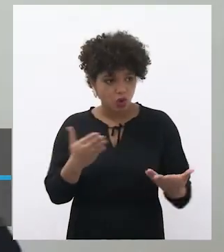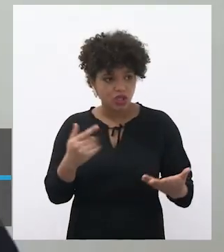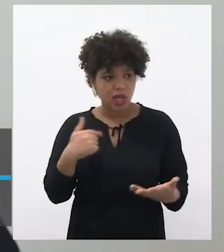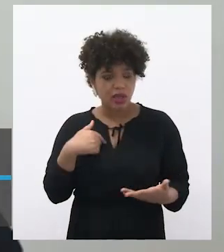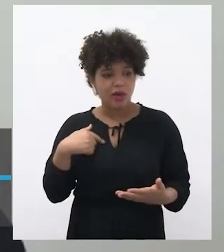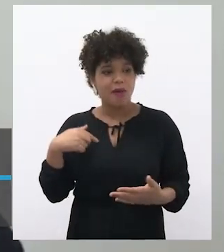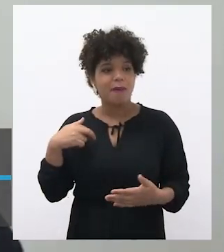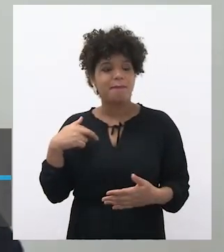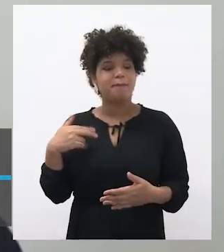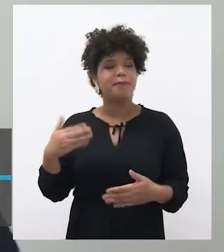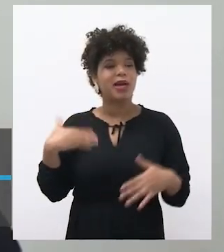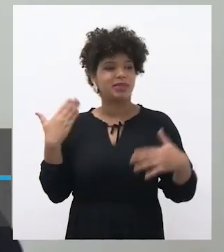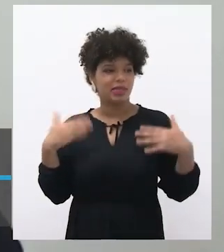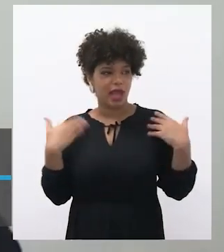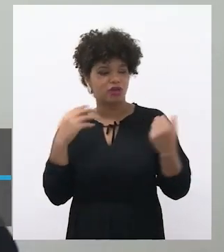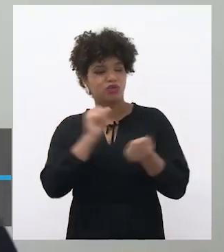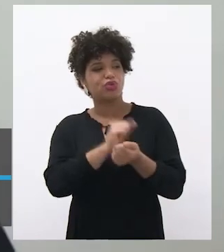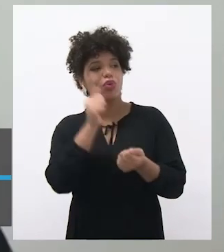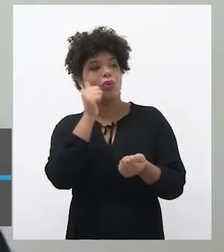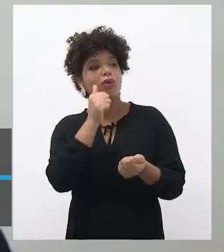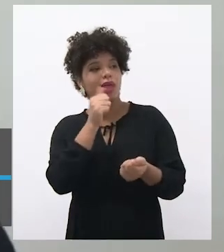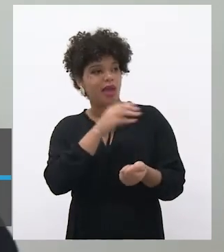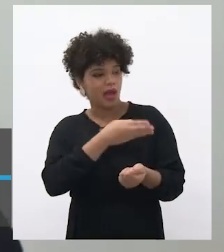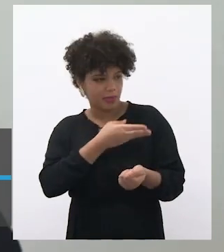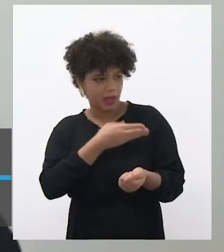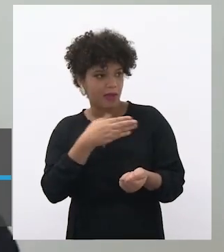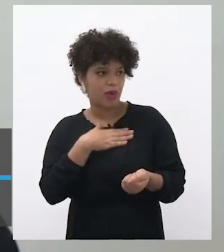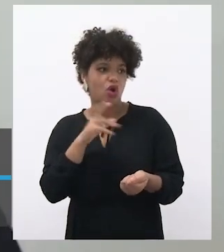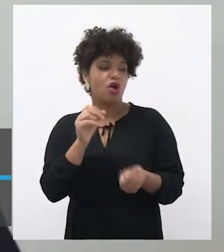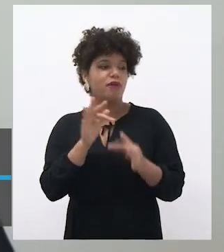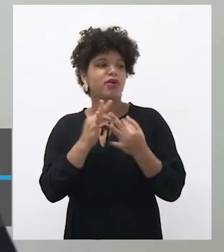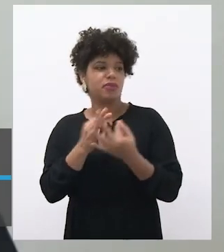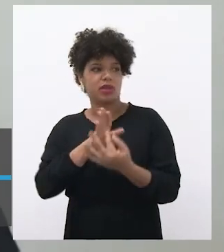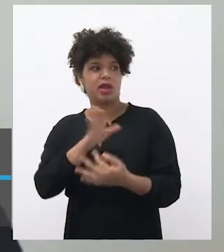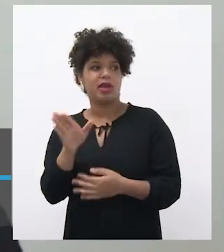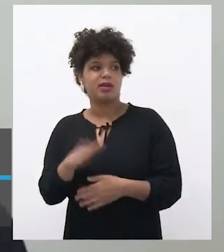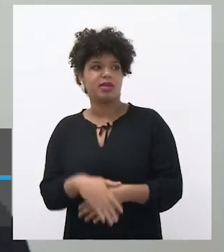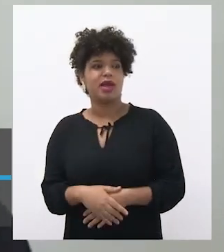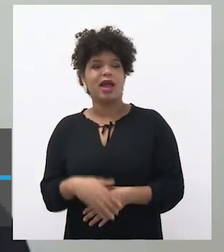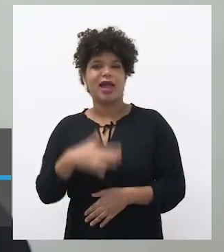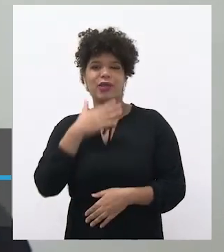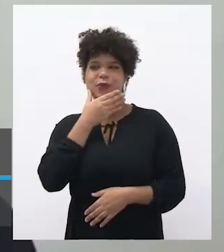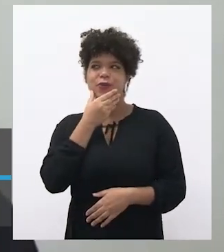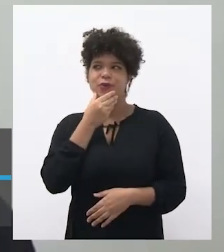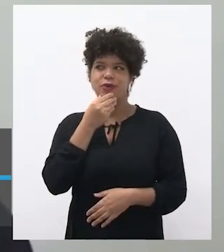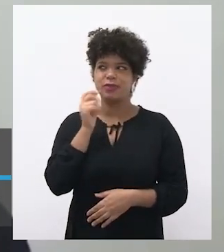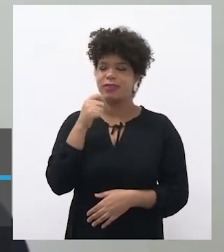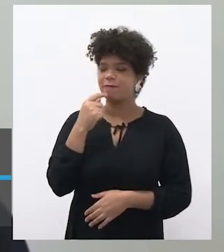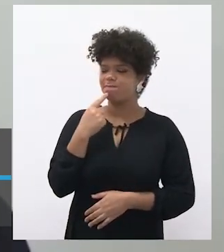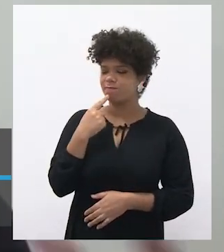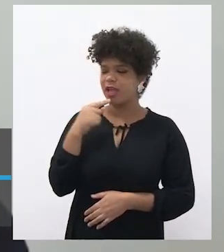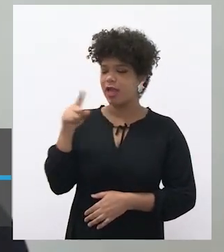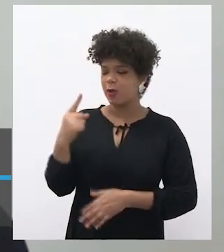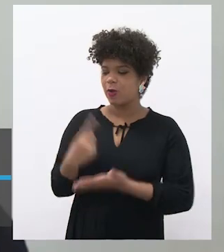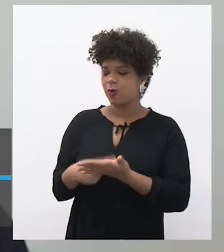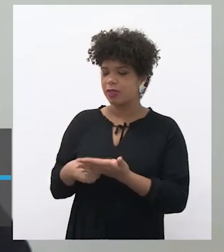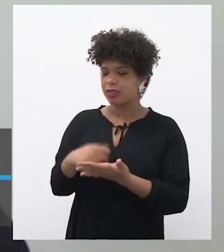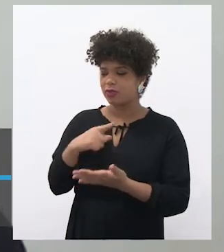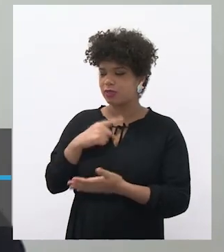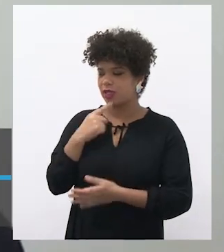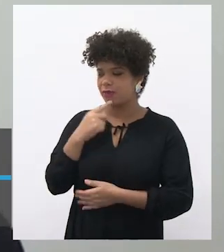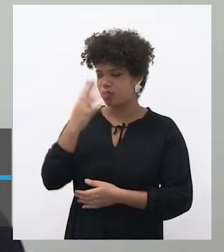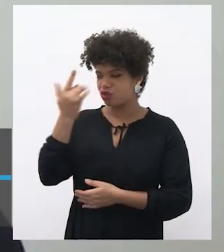são ali enumeradas no corpo da Lei Maria da Penha. O que eu estou querendo dizer com isso é que quando a Lei Maria da Penha prevê